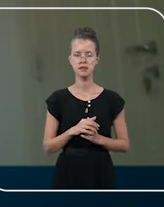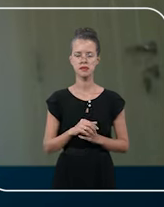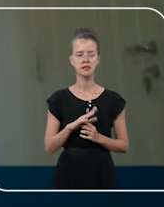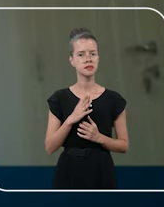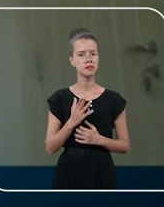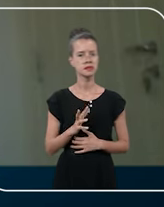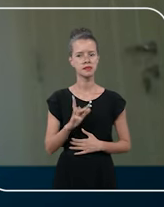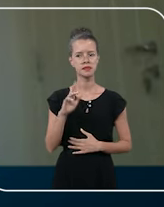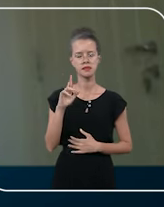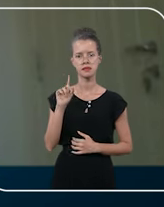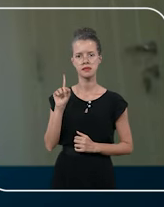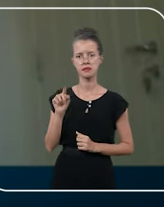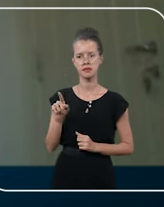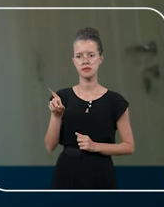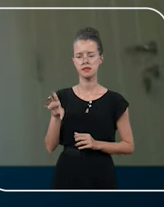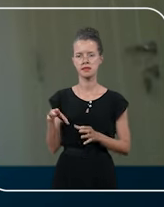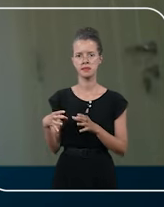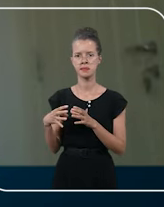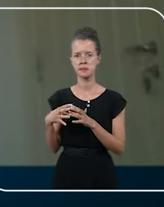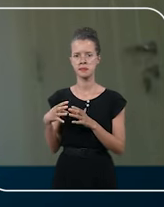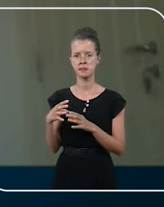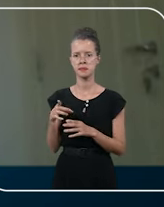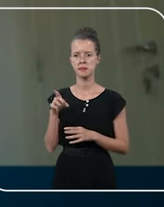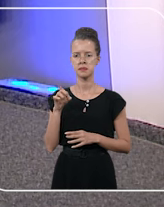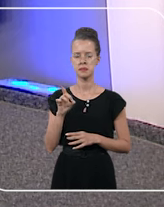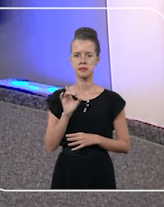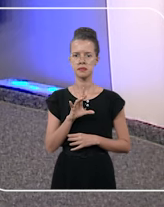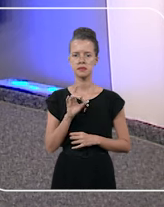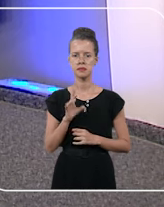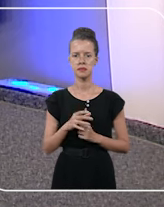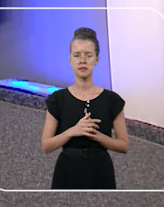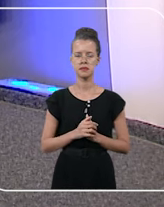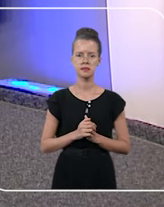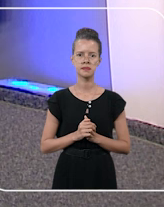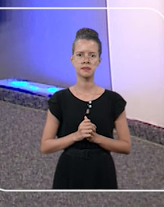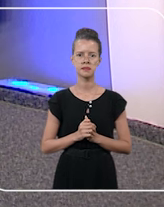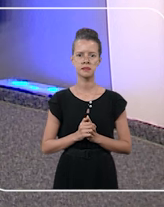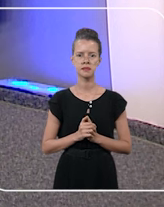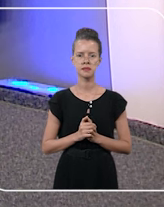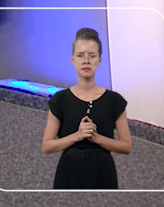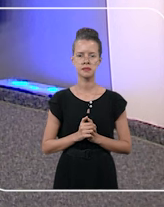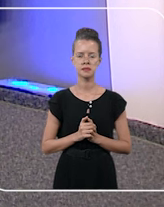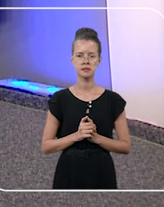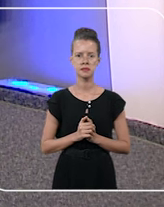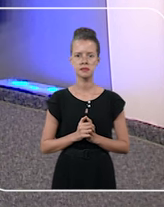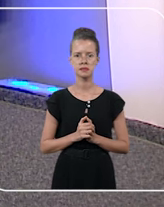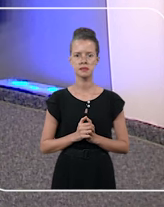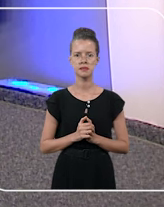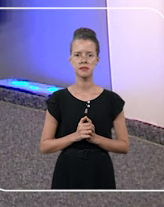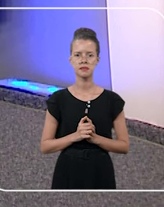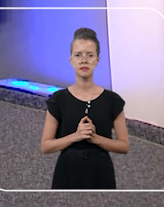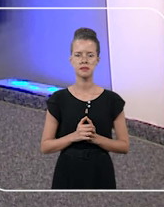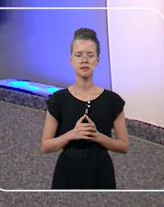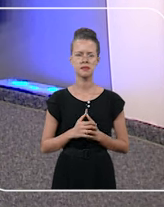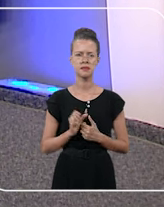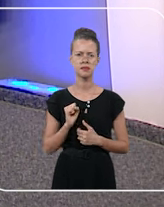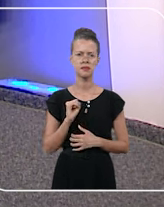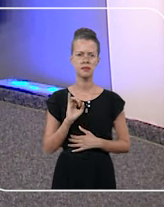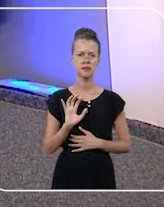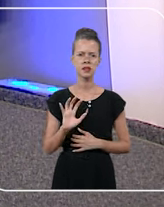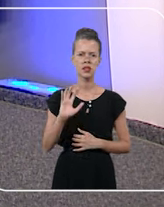própria equipe de forma subjetiva mesmo. Ainda sob esse prisma, professor Guilherme, e no caso de um hospital credenciado